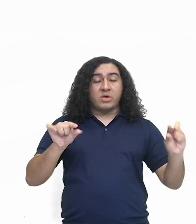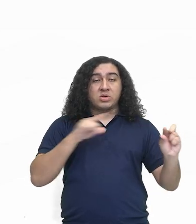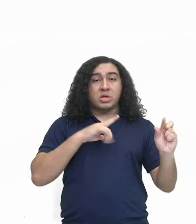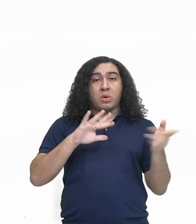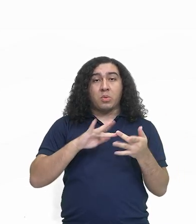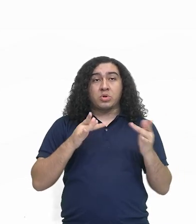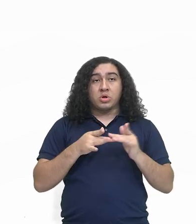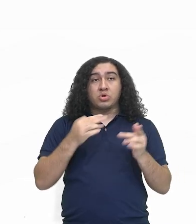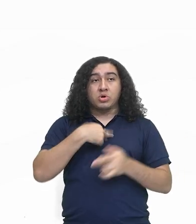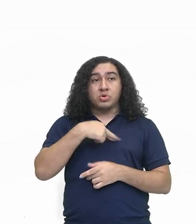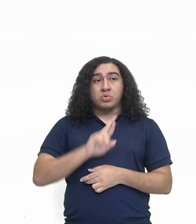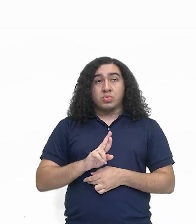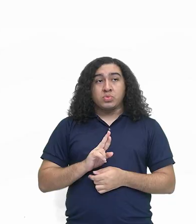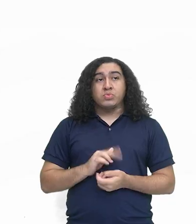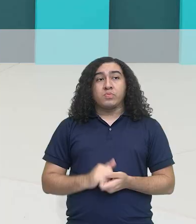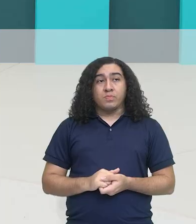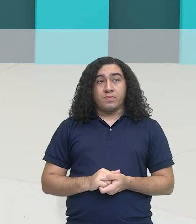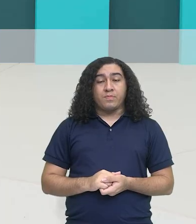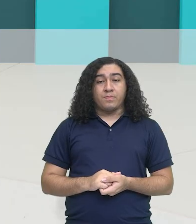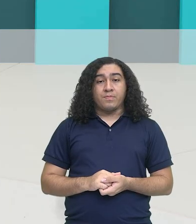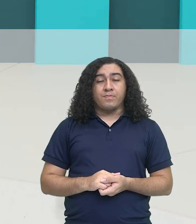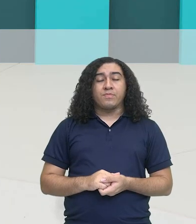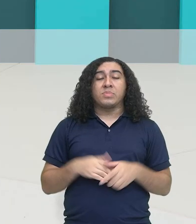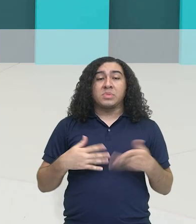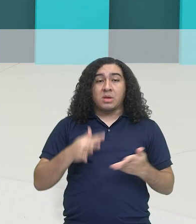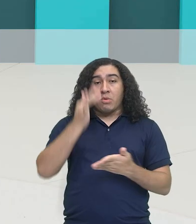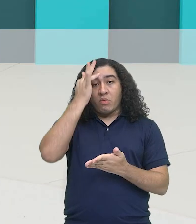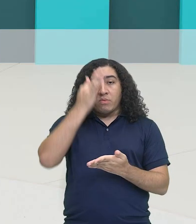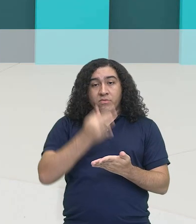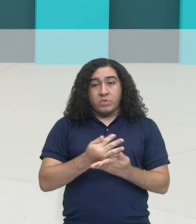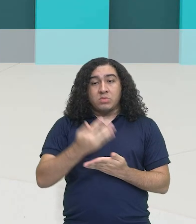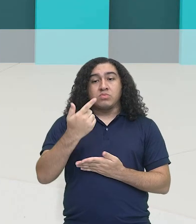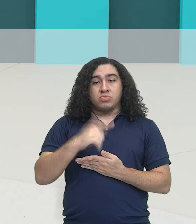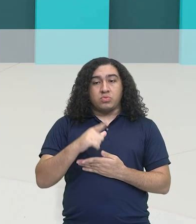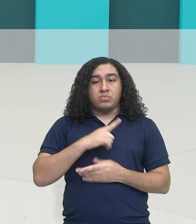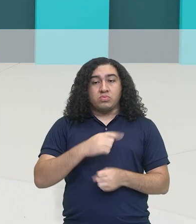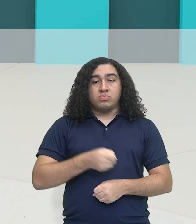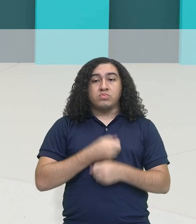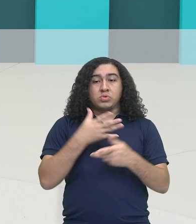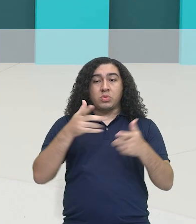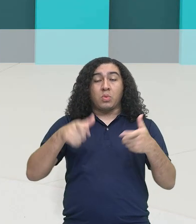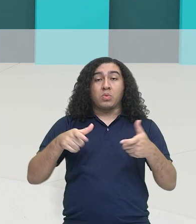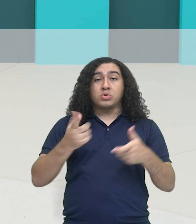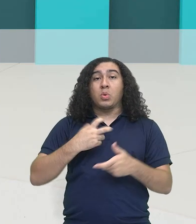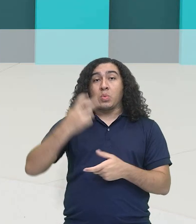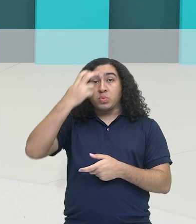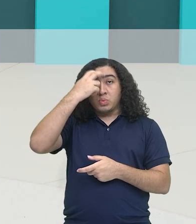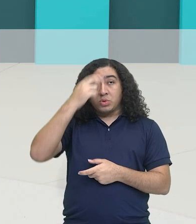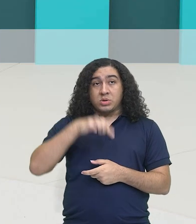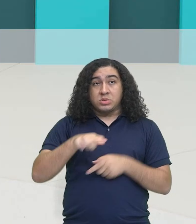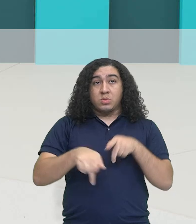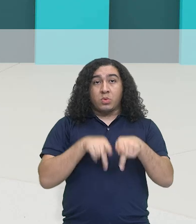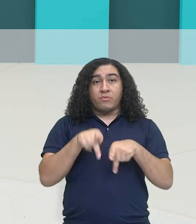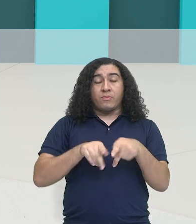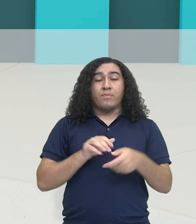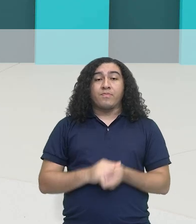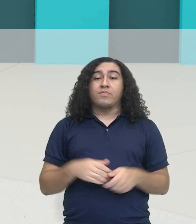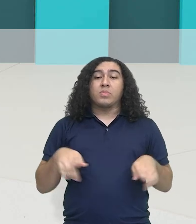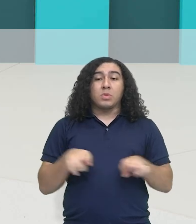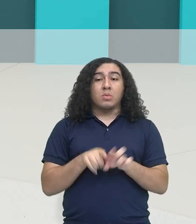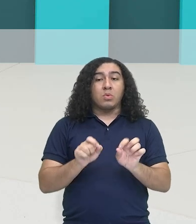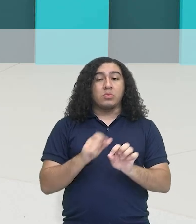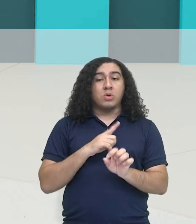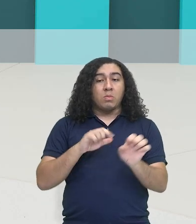Mais uma vez, a gente vendo aí a fé, a religiosidade manifestada dentro da cultura desse povo. E para ficar aqui